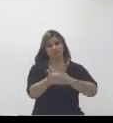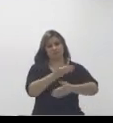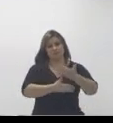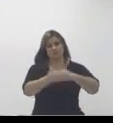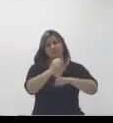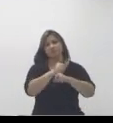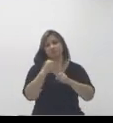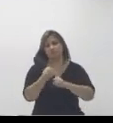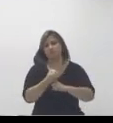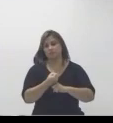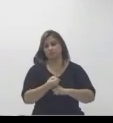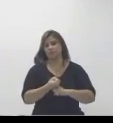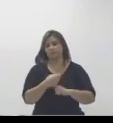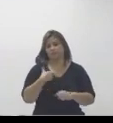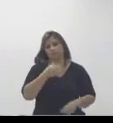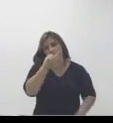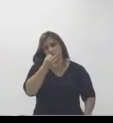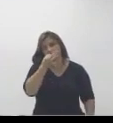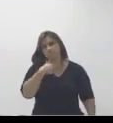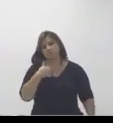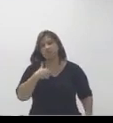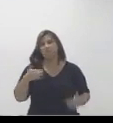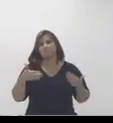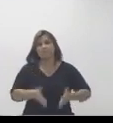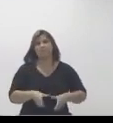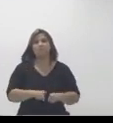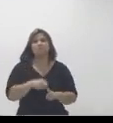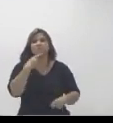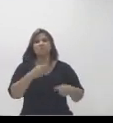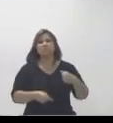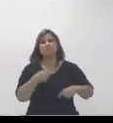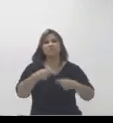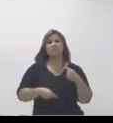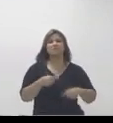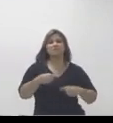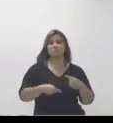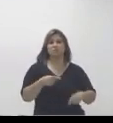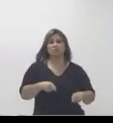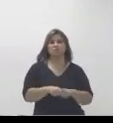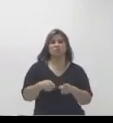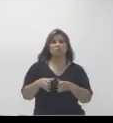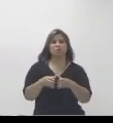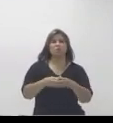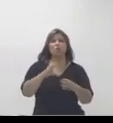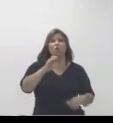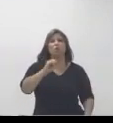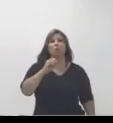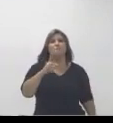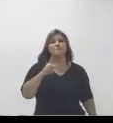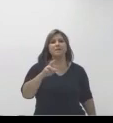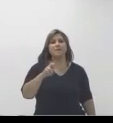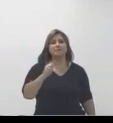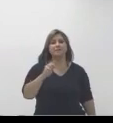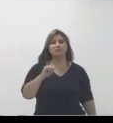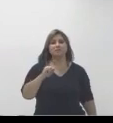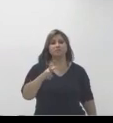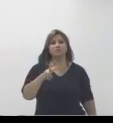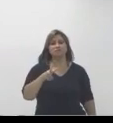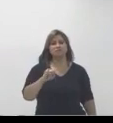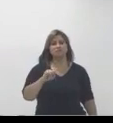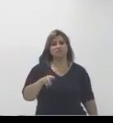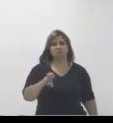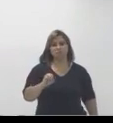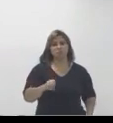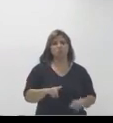inclusive é eu particularmente participo muito dos debates sobre associativismo e cooperativismo social a gente tem criado estratégia de